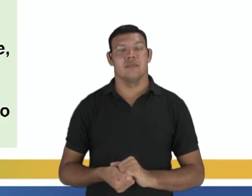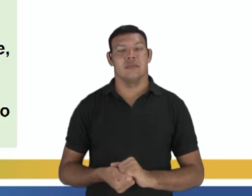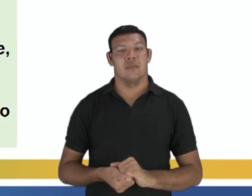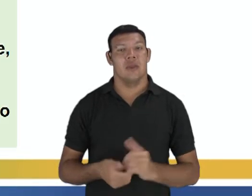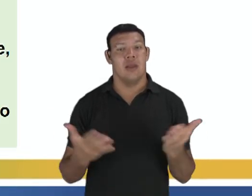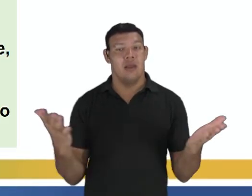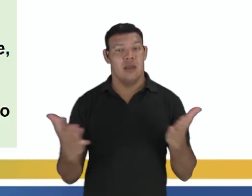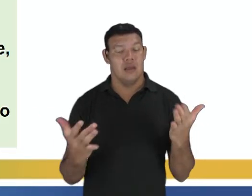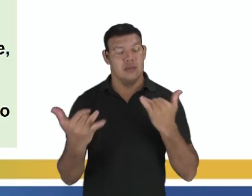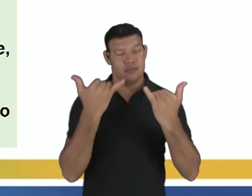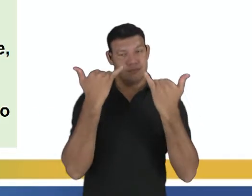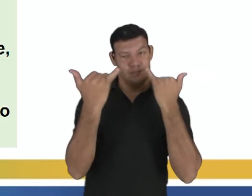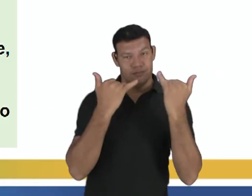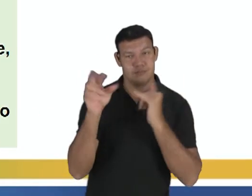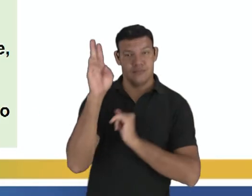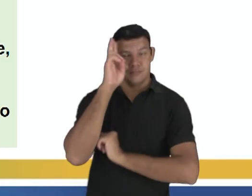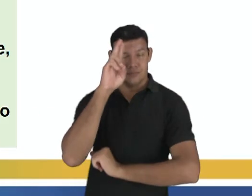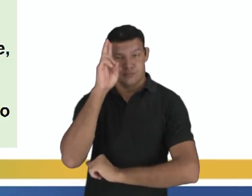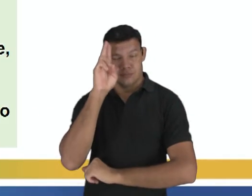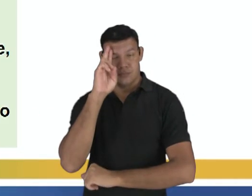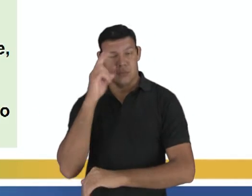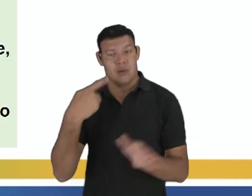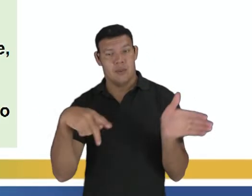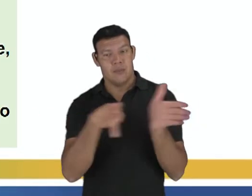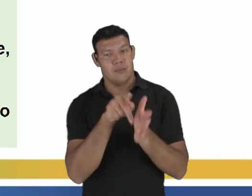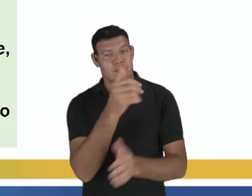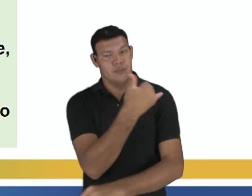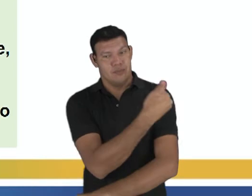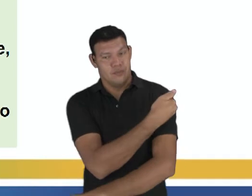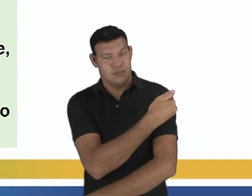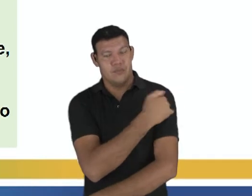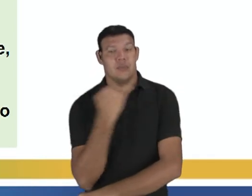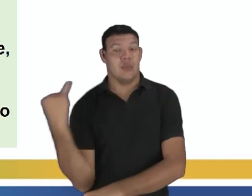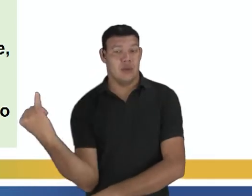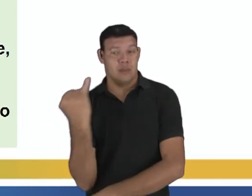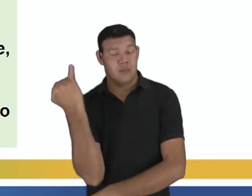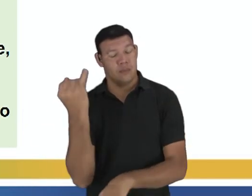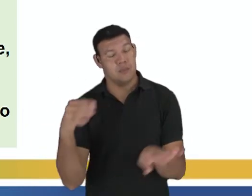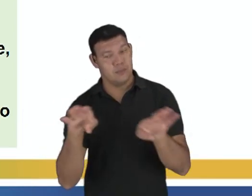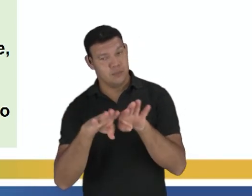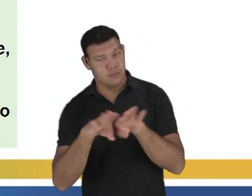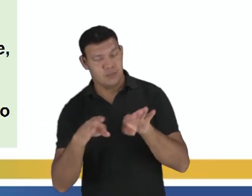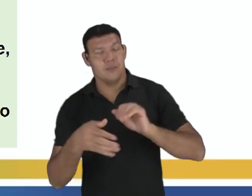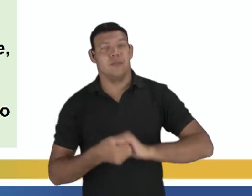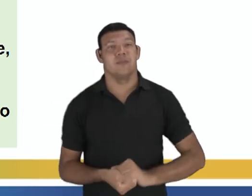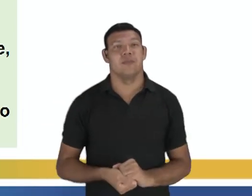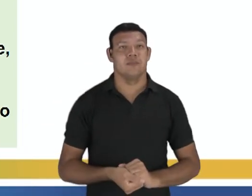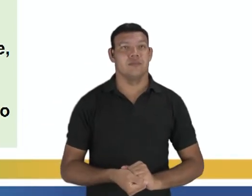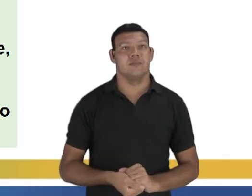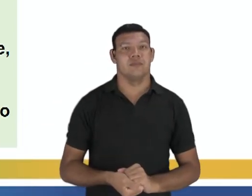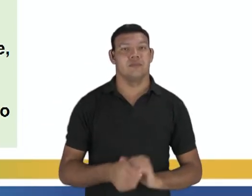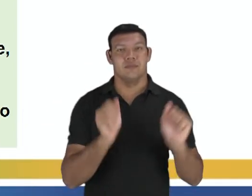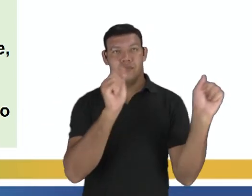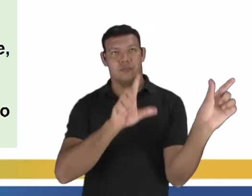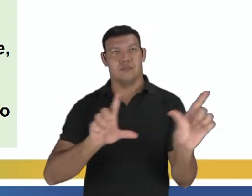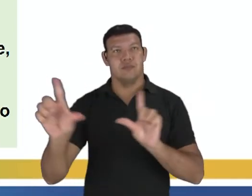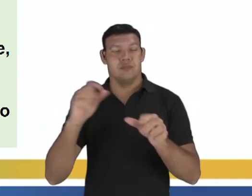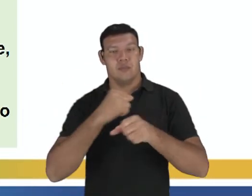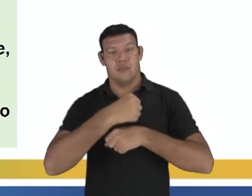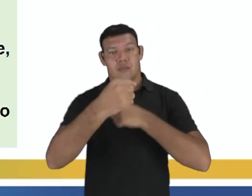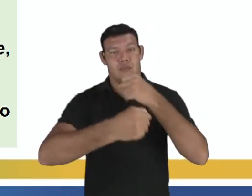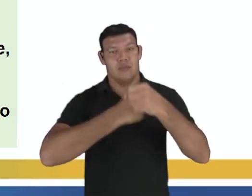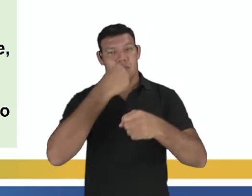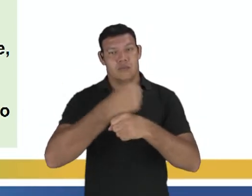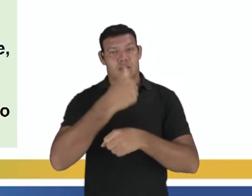Um pouquinho sobre assim, algumas informações, né, históricas sobre a vacina, né, e as importâncias dela, tá? Acompanhe comigo na